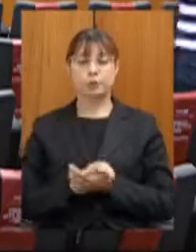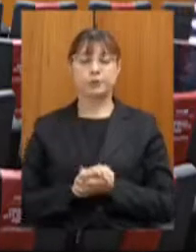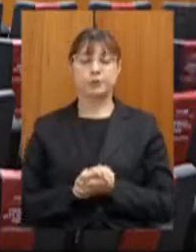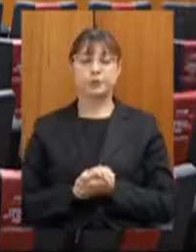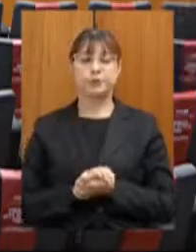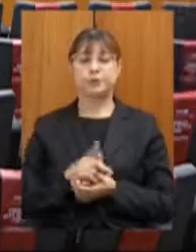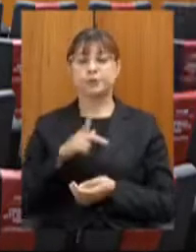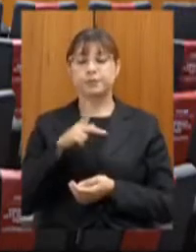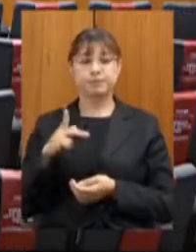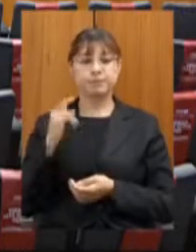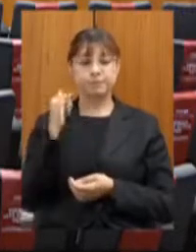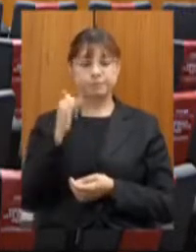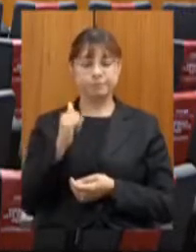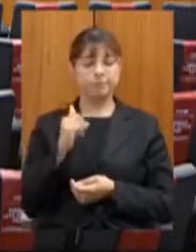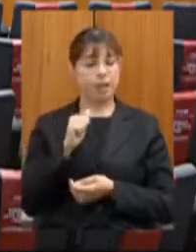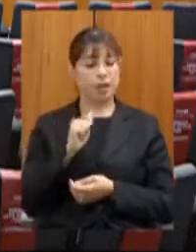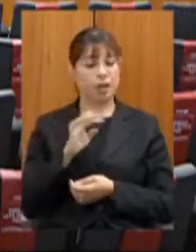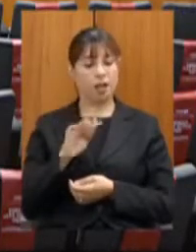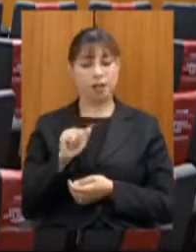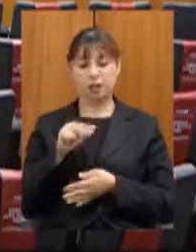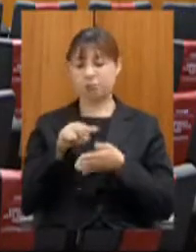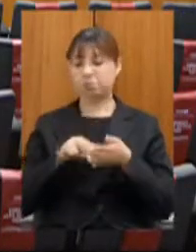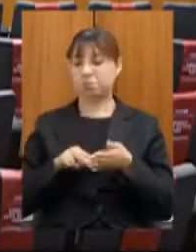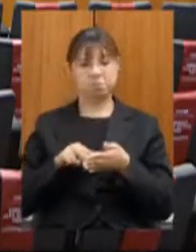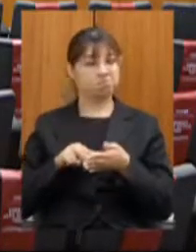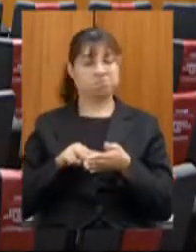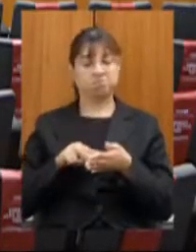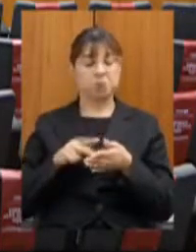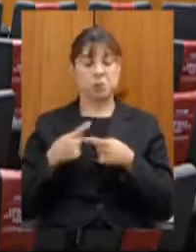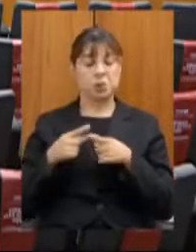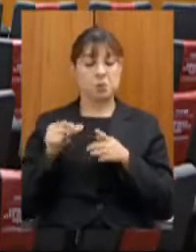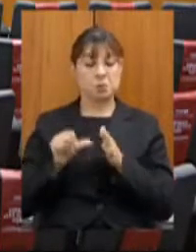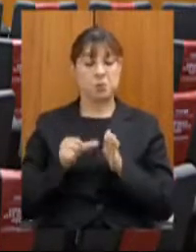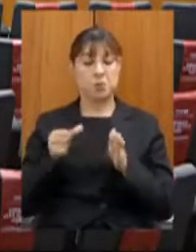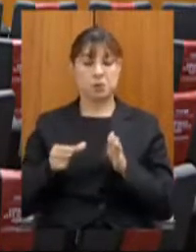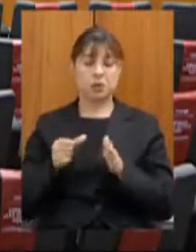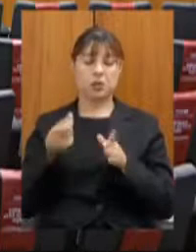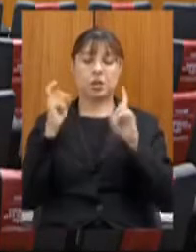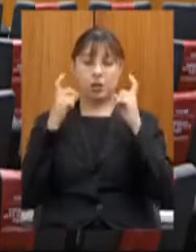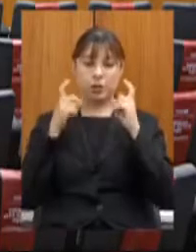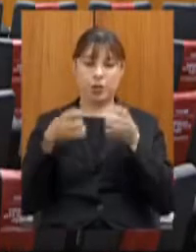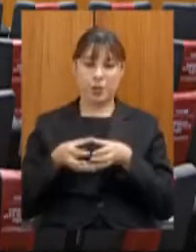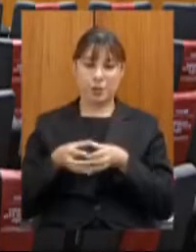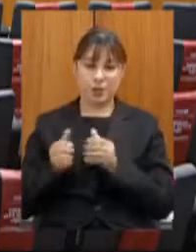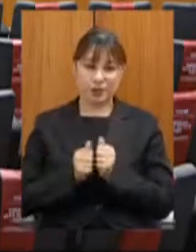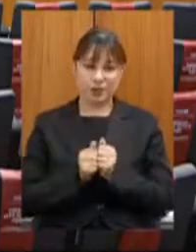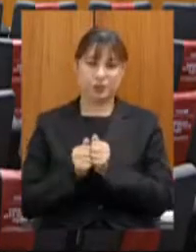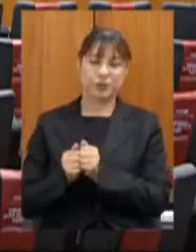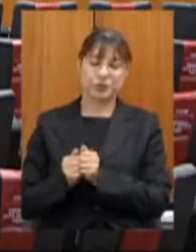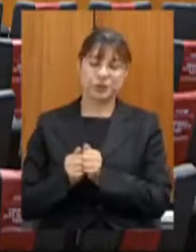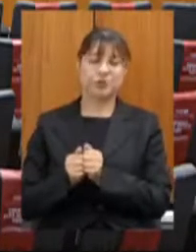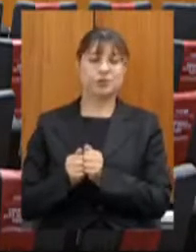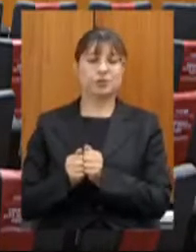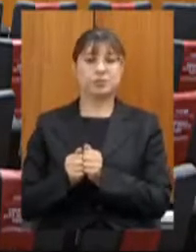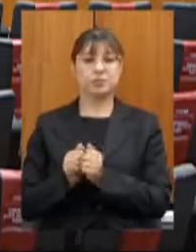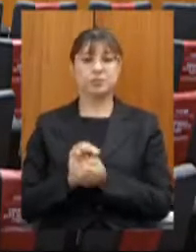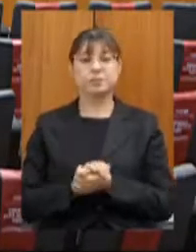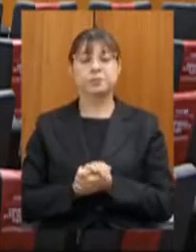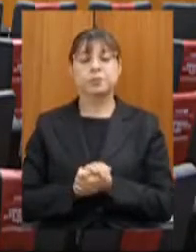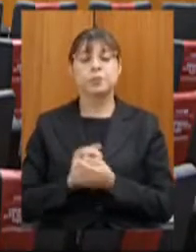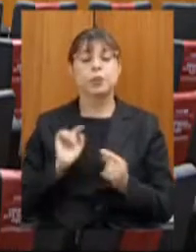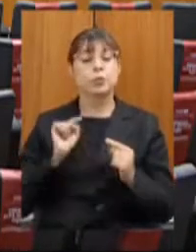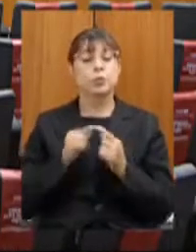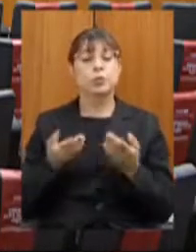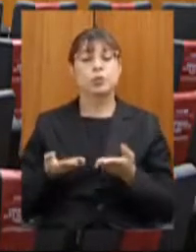A presidência informa que não há ata a ser lida por se tratar de primeira reunião dessas comissões nessa sessão legislativa. Destina-se a